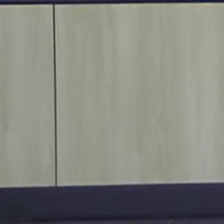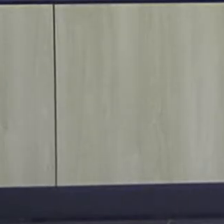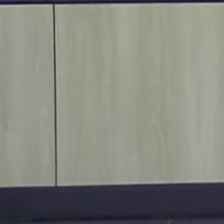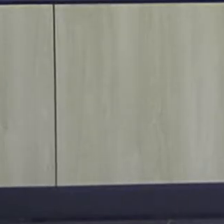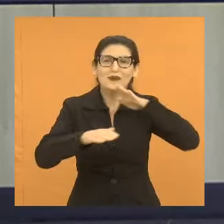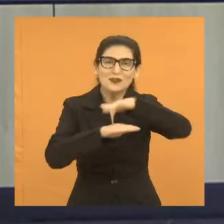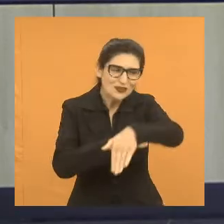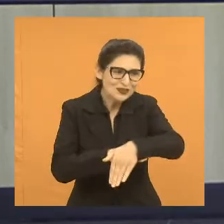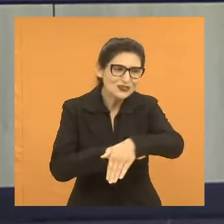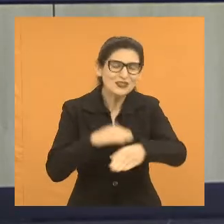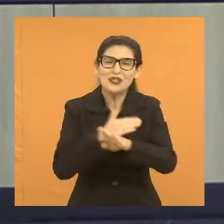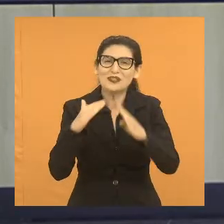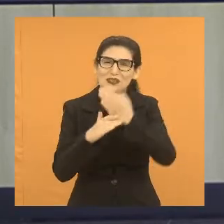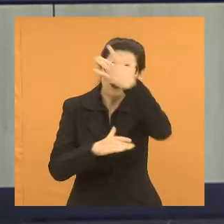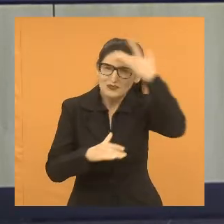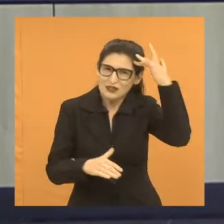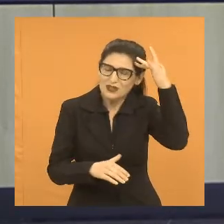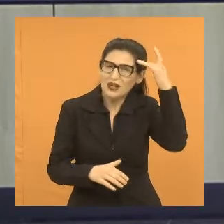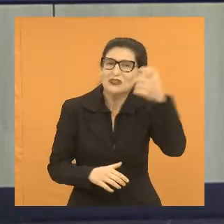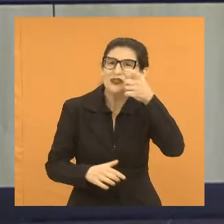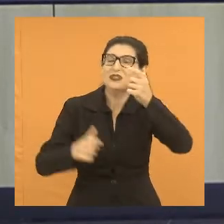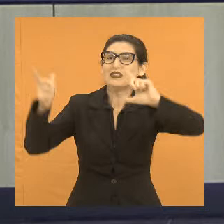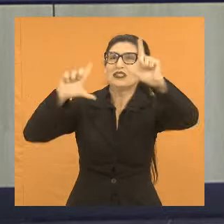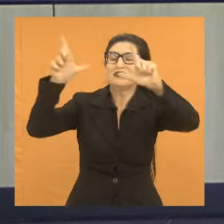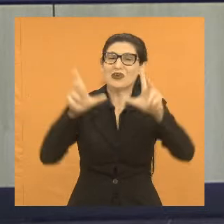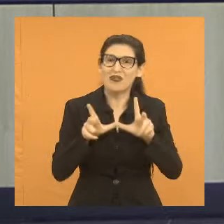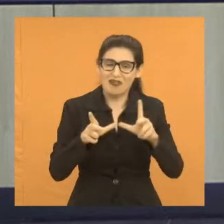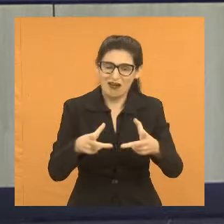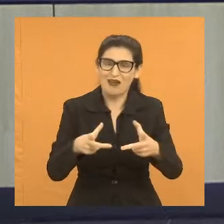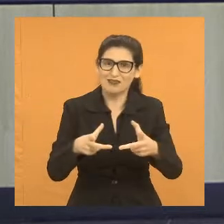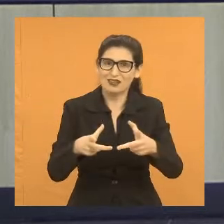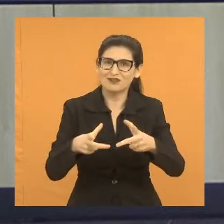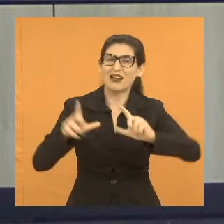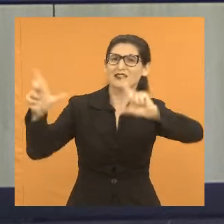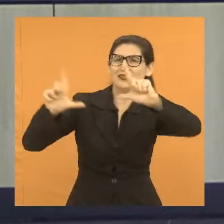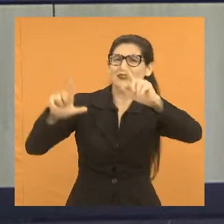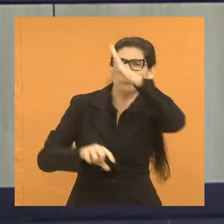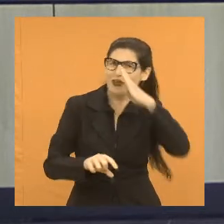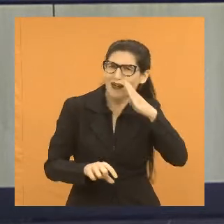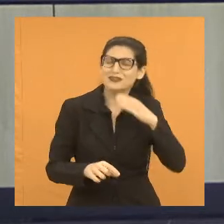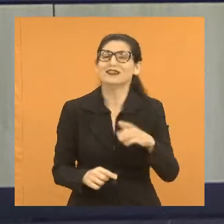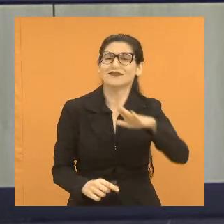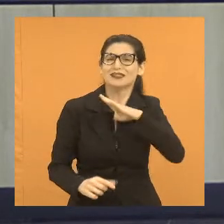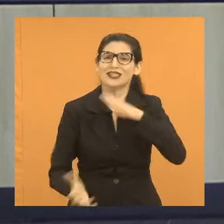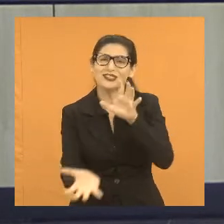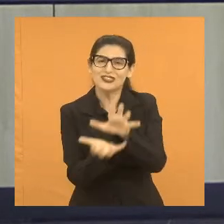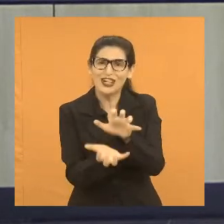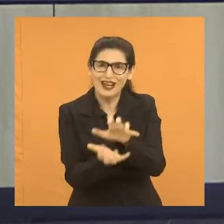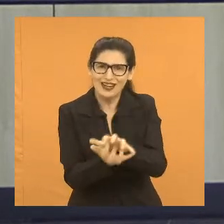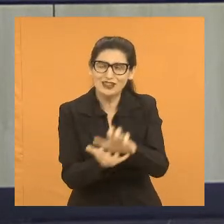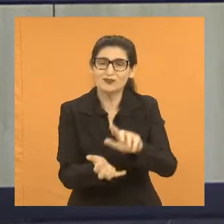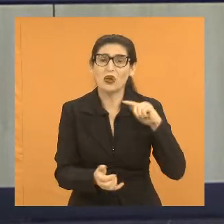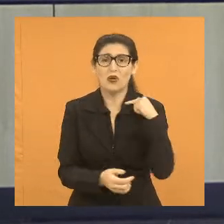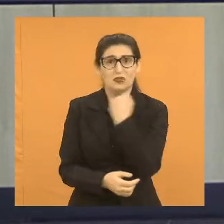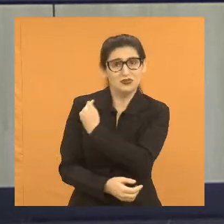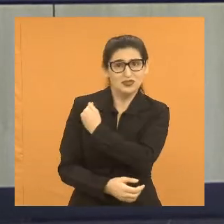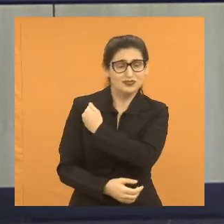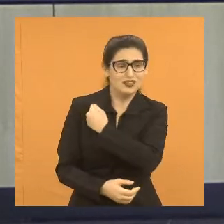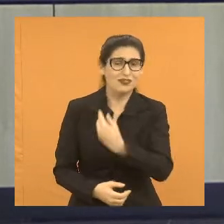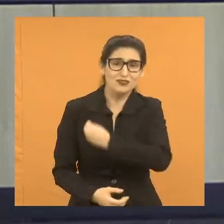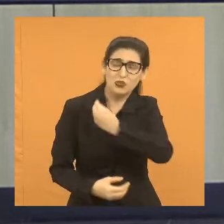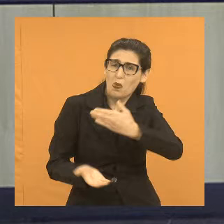Boa noite a todos que nos acompanham pela TV Câmara, a TV pública da cidade de Jacareí. Nós estamos aqui para